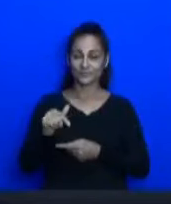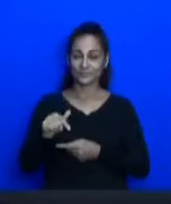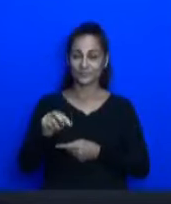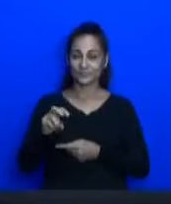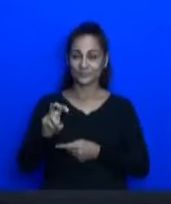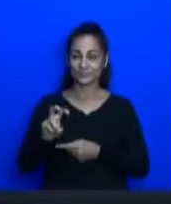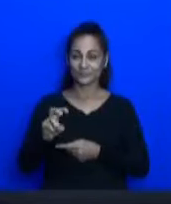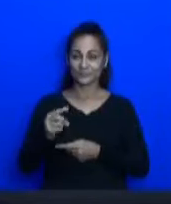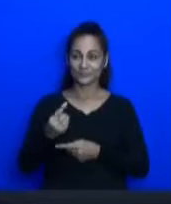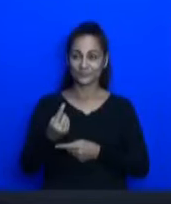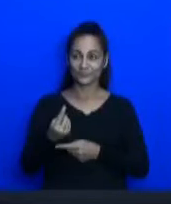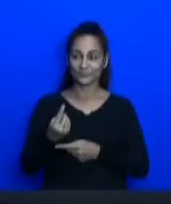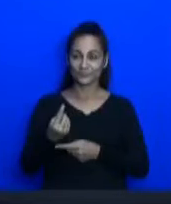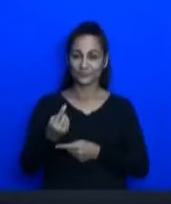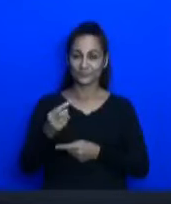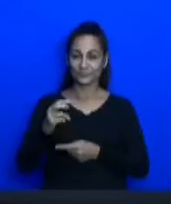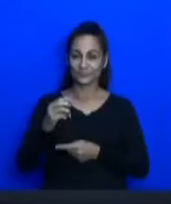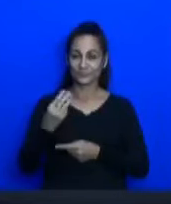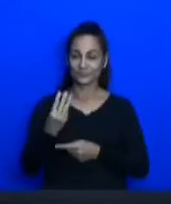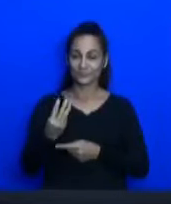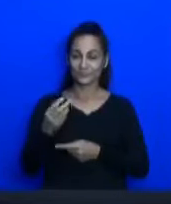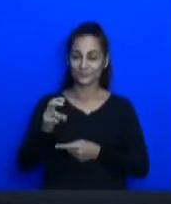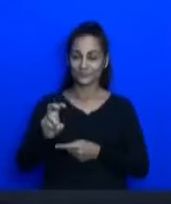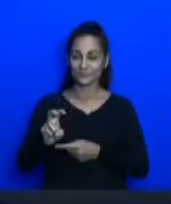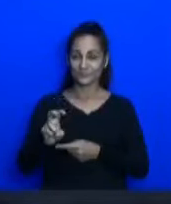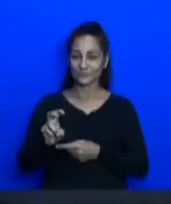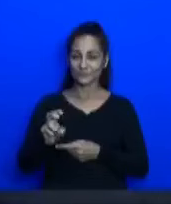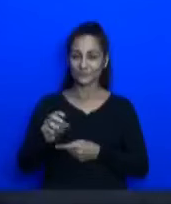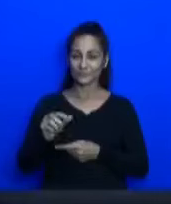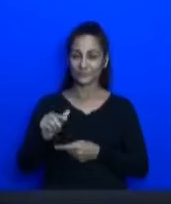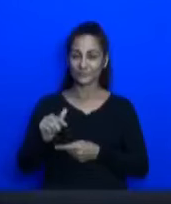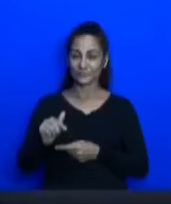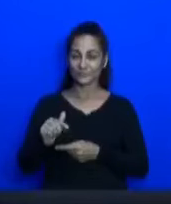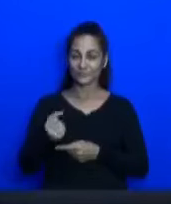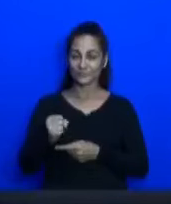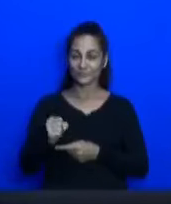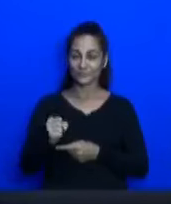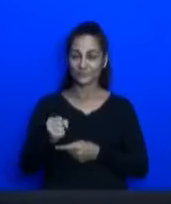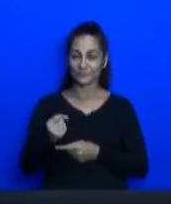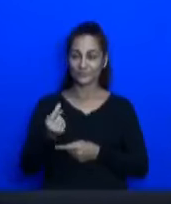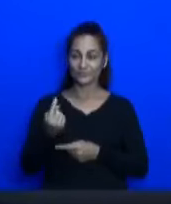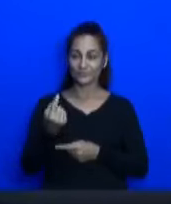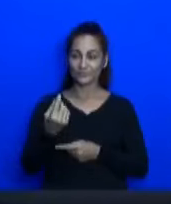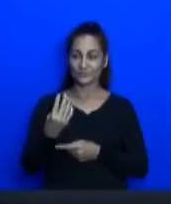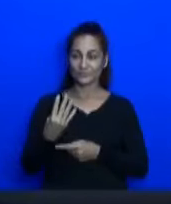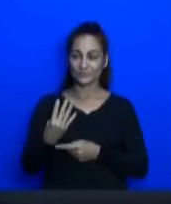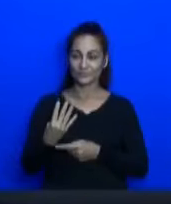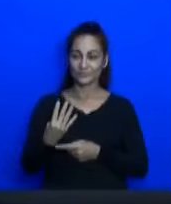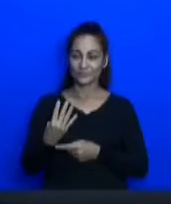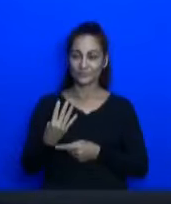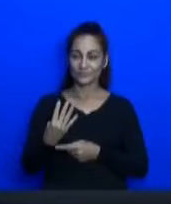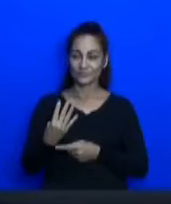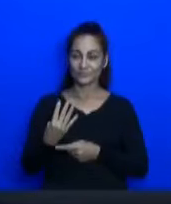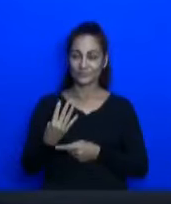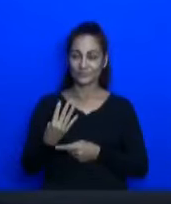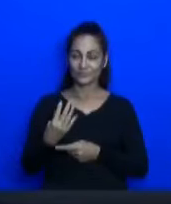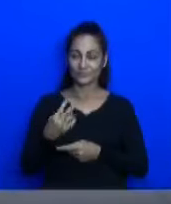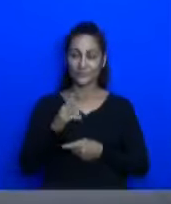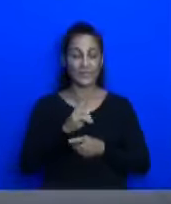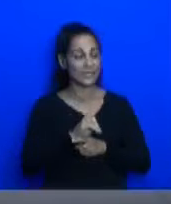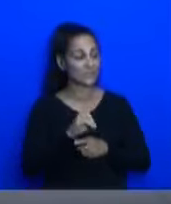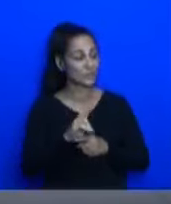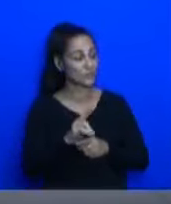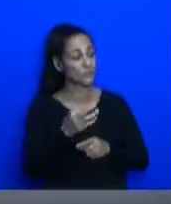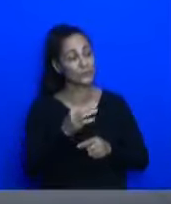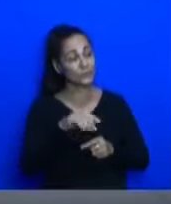27, 51, 35, 78 e 14. As